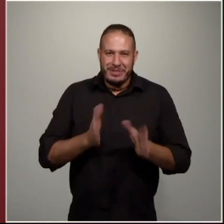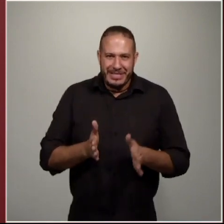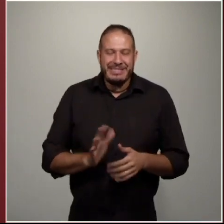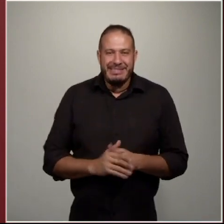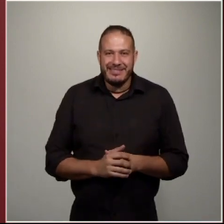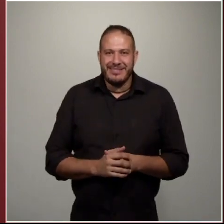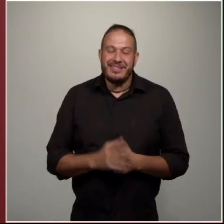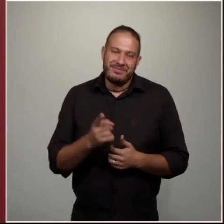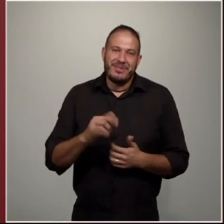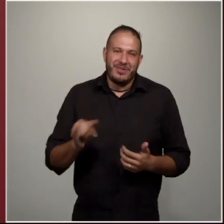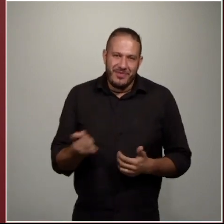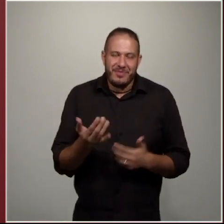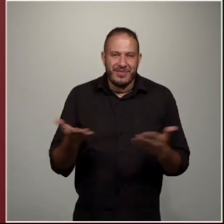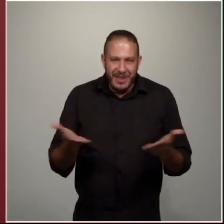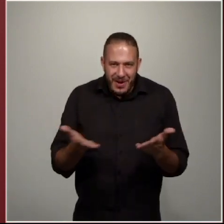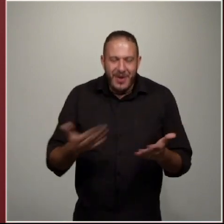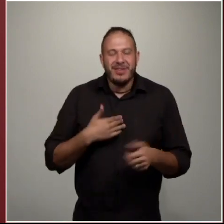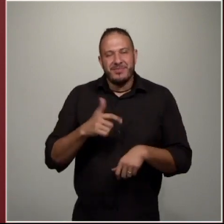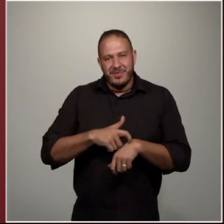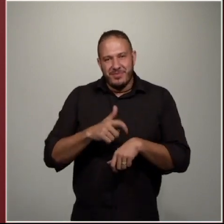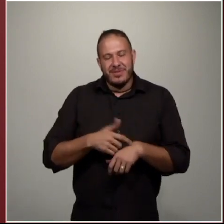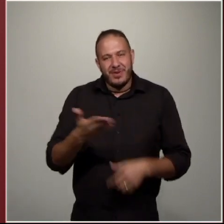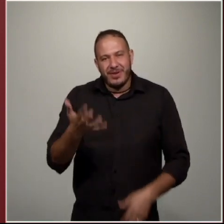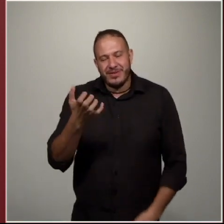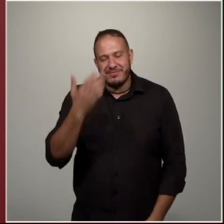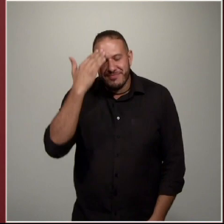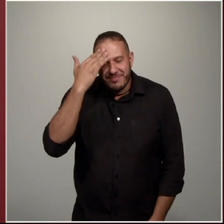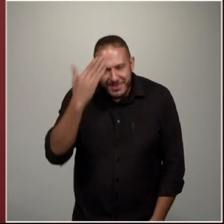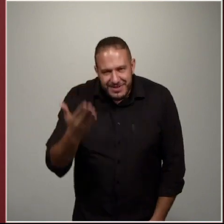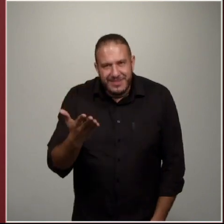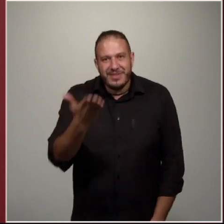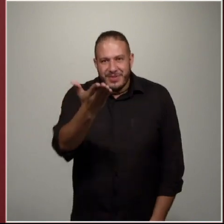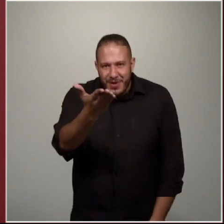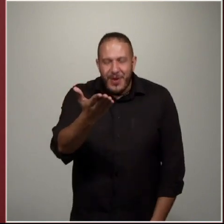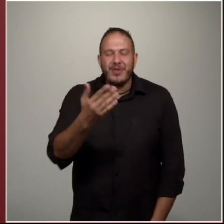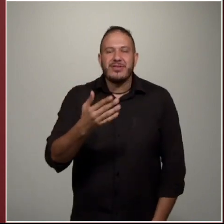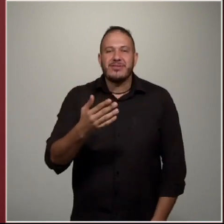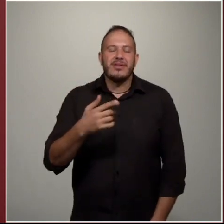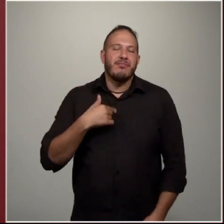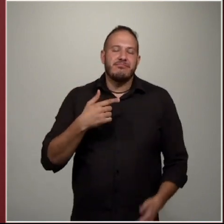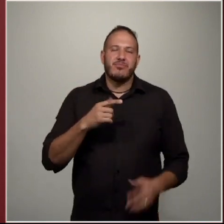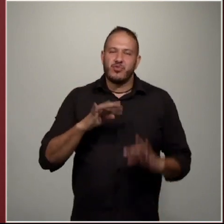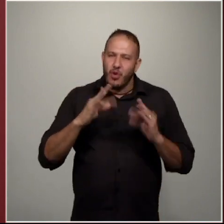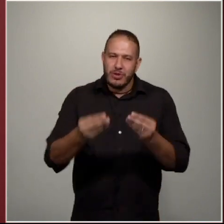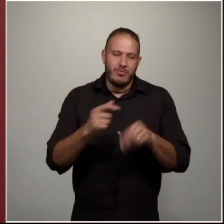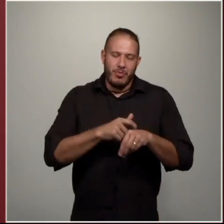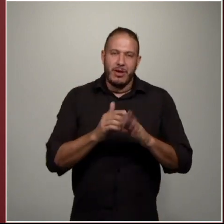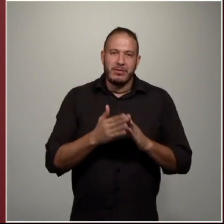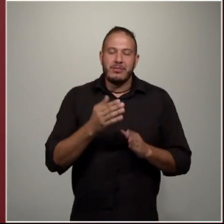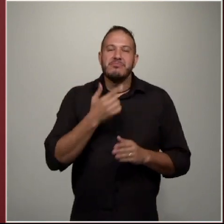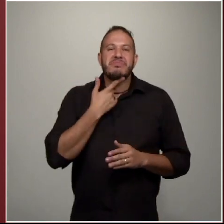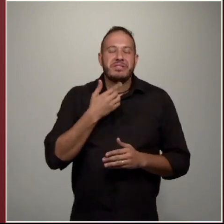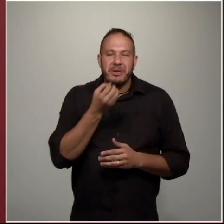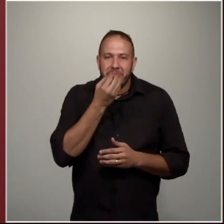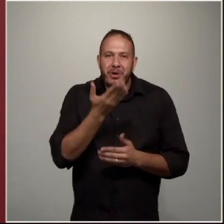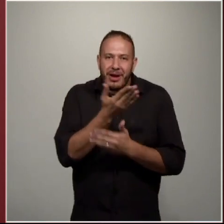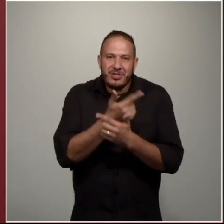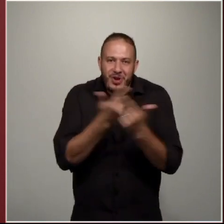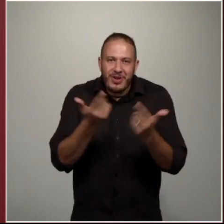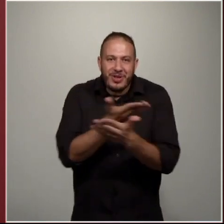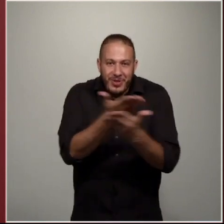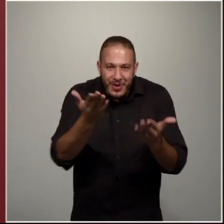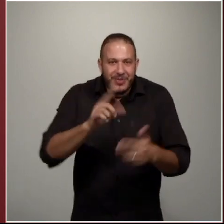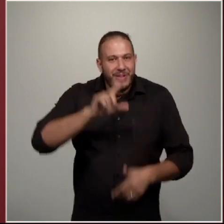eu vou aproveitar esse momento então pra agradecer pelo pelo mestre e desejar então boa sorte pra vocês e